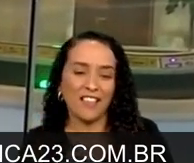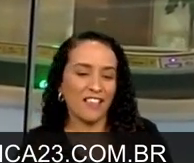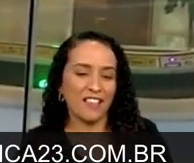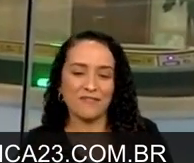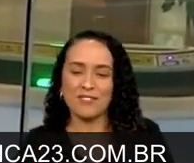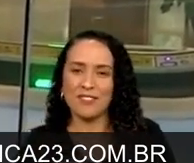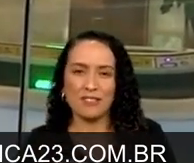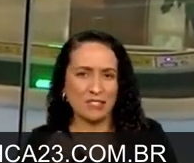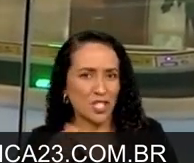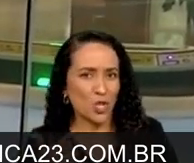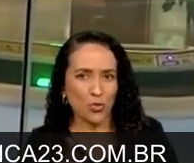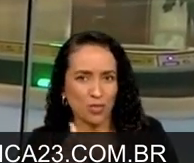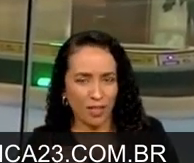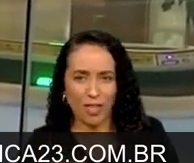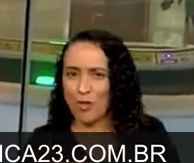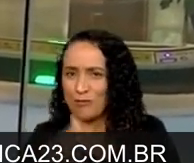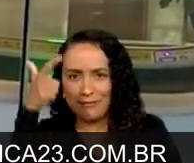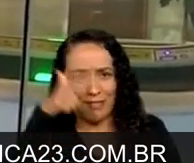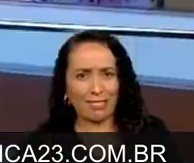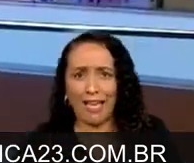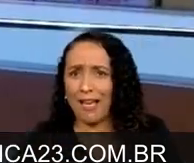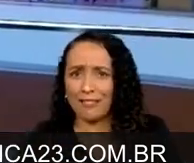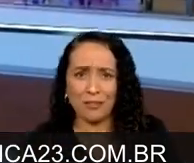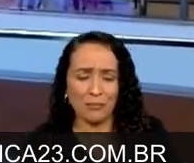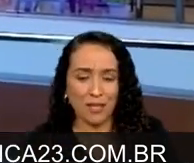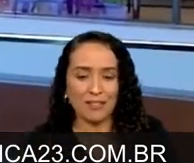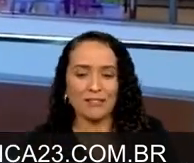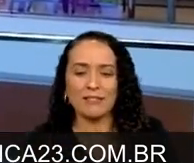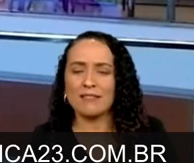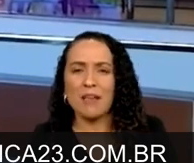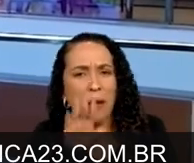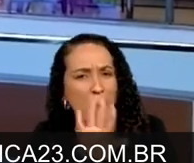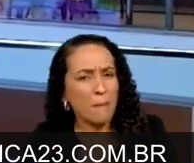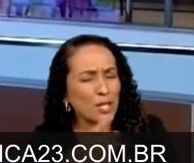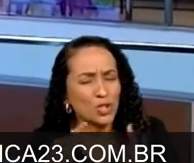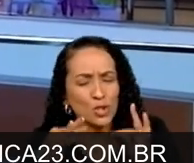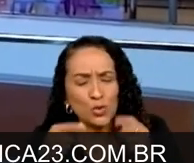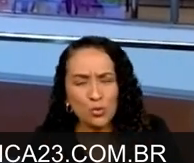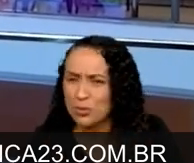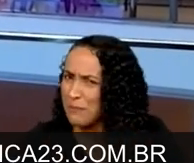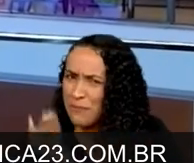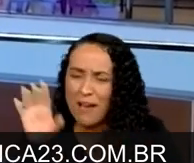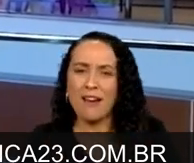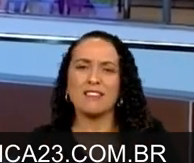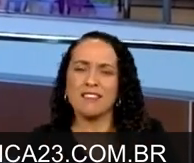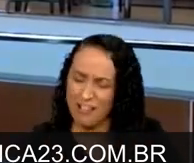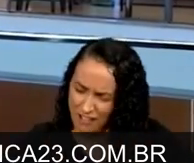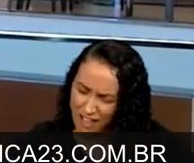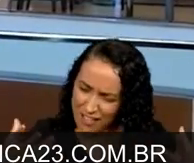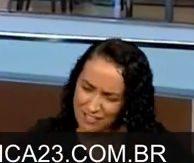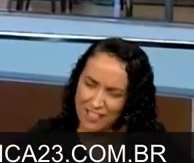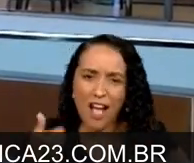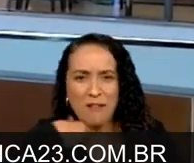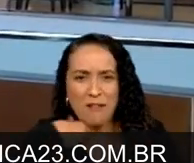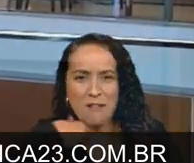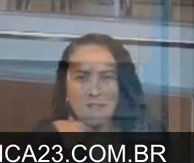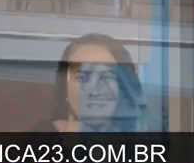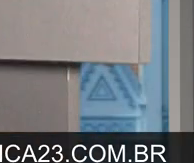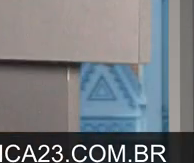Sem ela eu acho que eu não seria nada na minha vida. Minha mãe merece tudo e muito mais, né? Vamos gastar aí com as mães, viu,